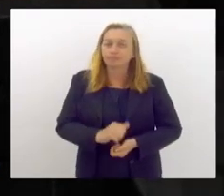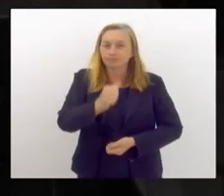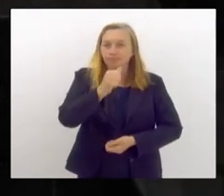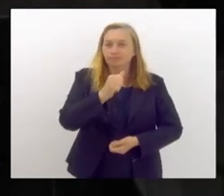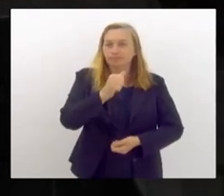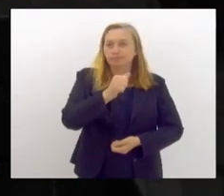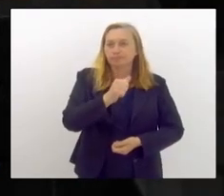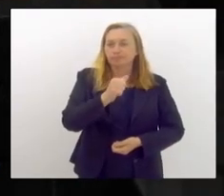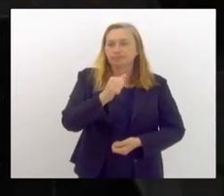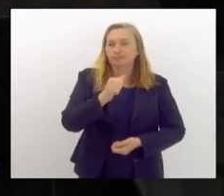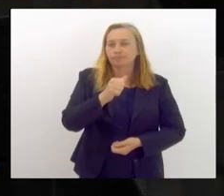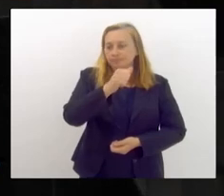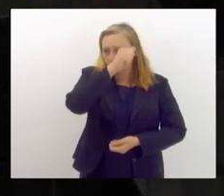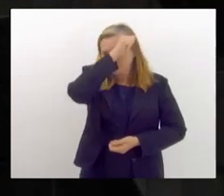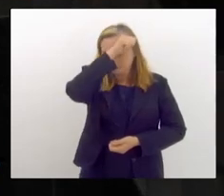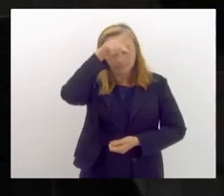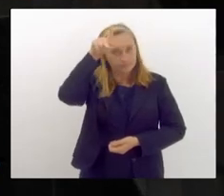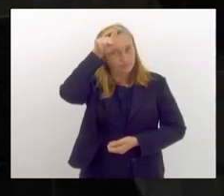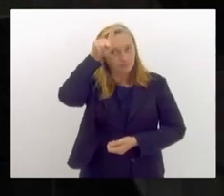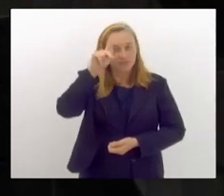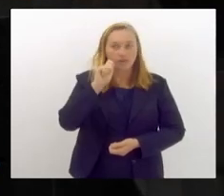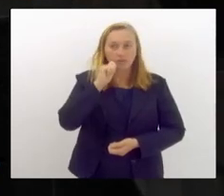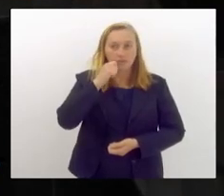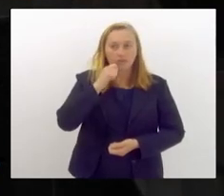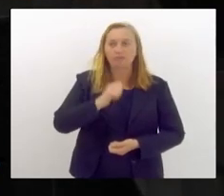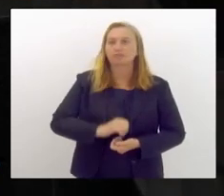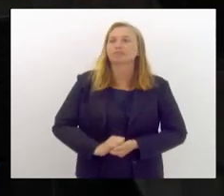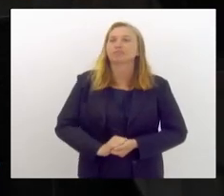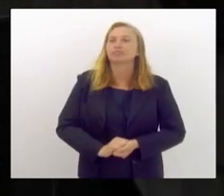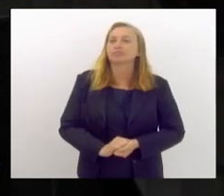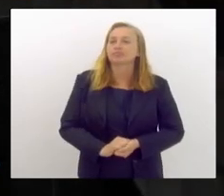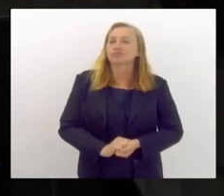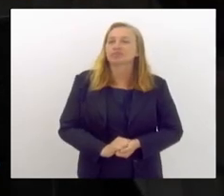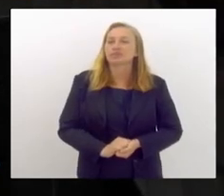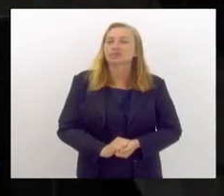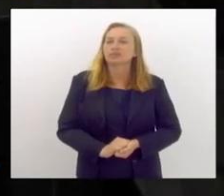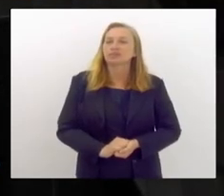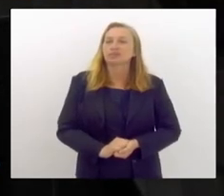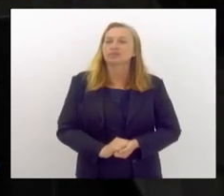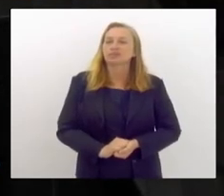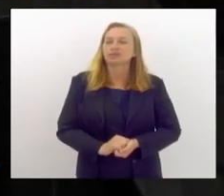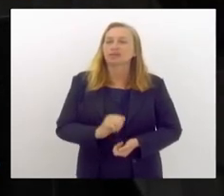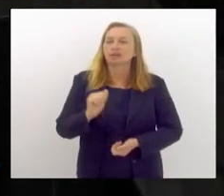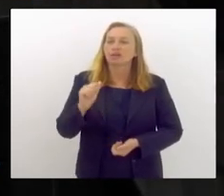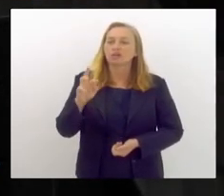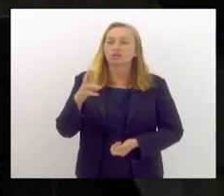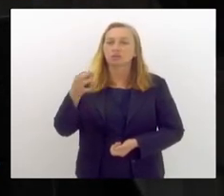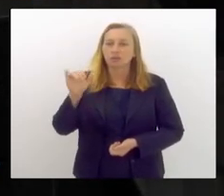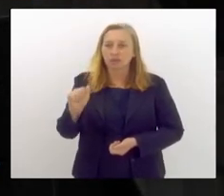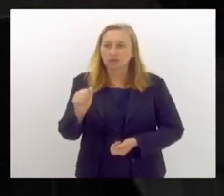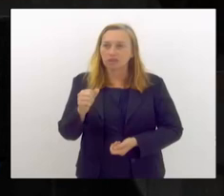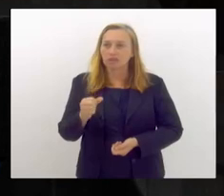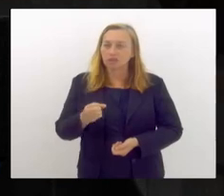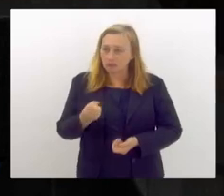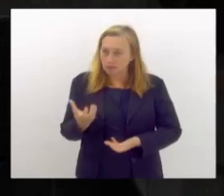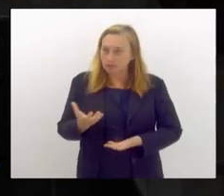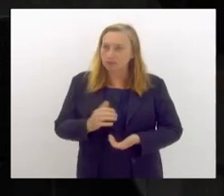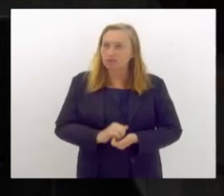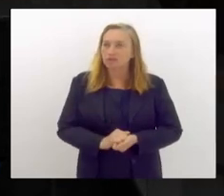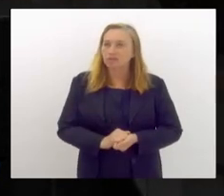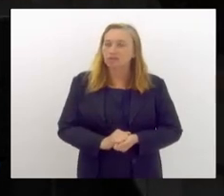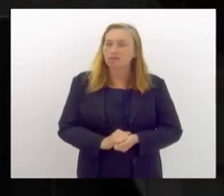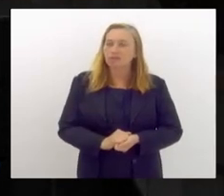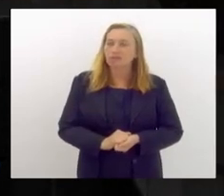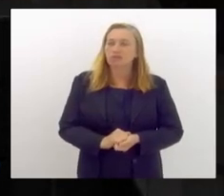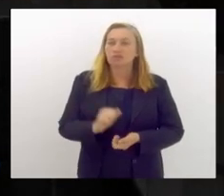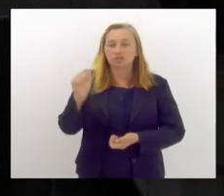Eduardo Paes, no sentido que uma auditoria era de bom grado, mas ampla,